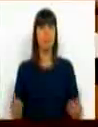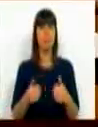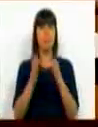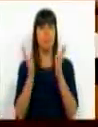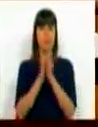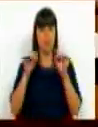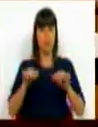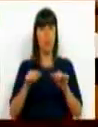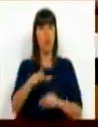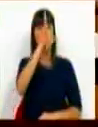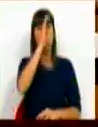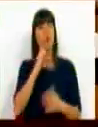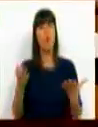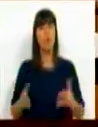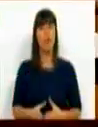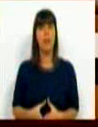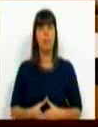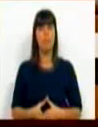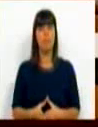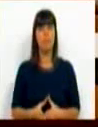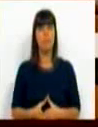Todos os que hoje são governo,